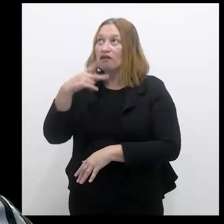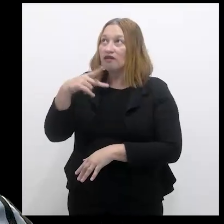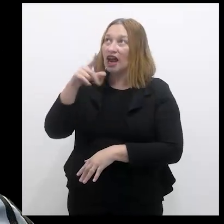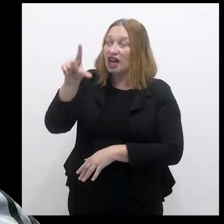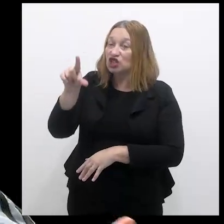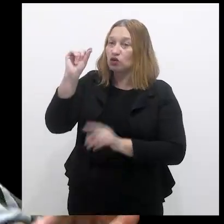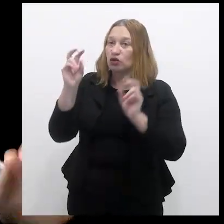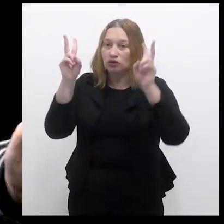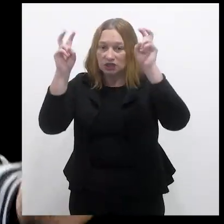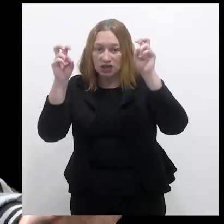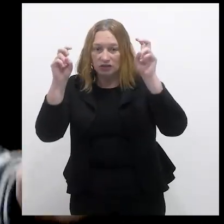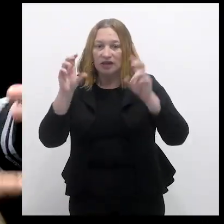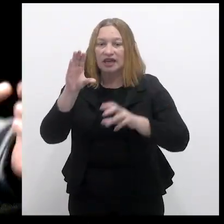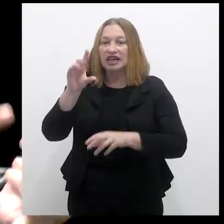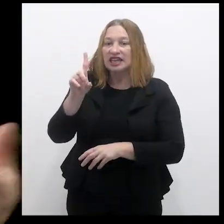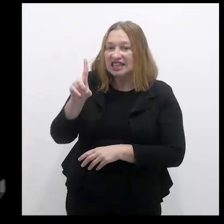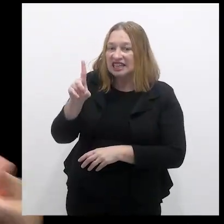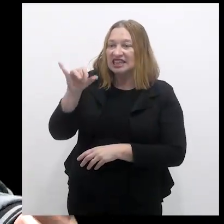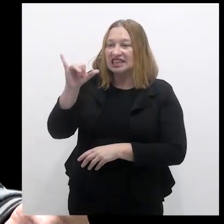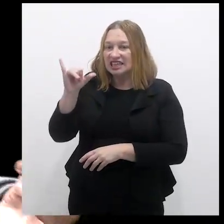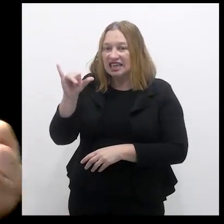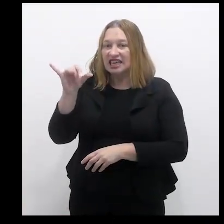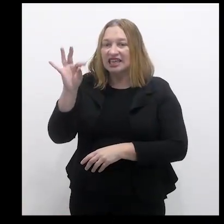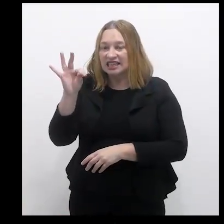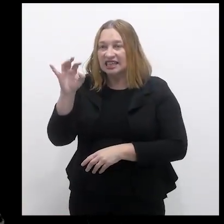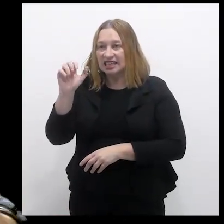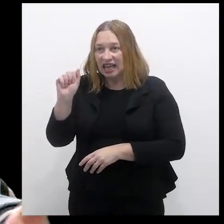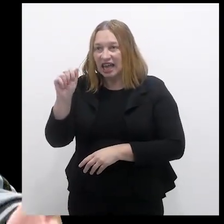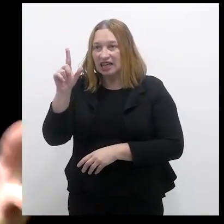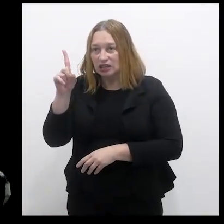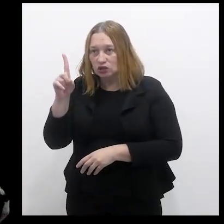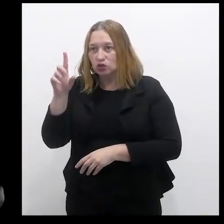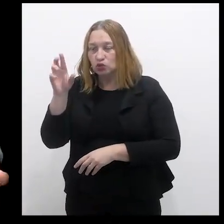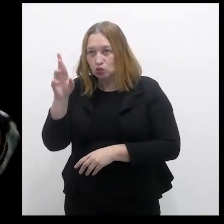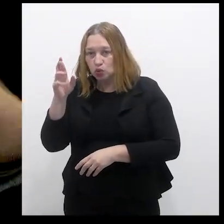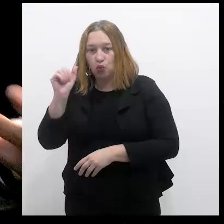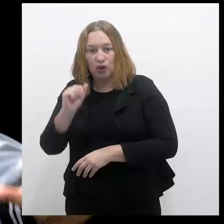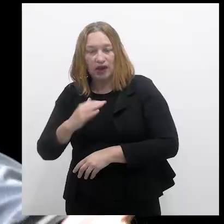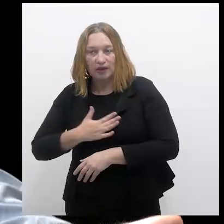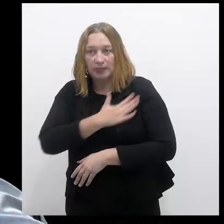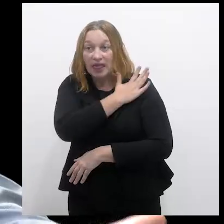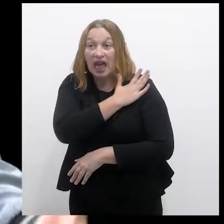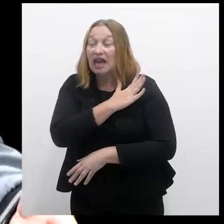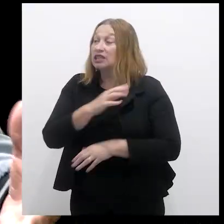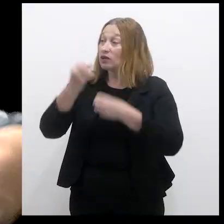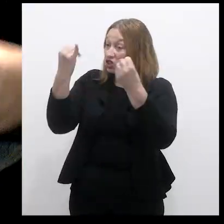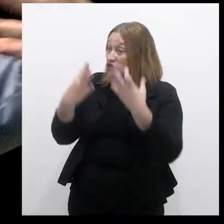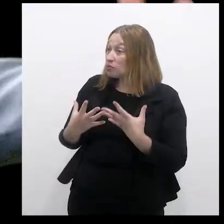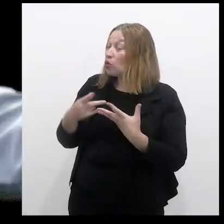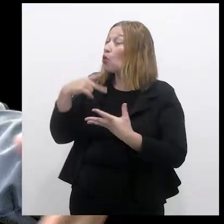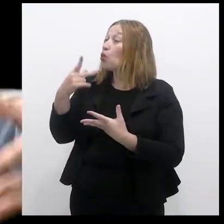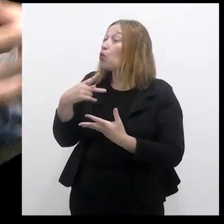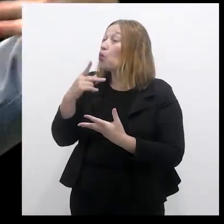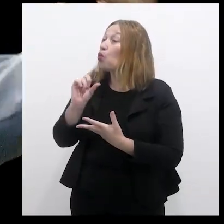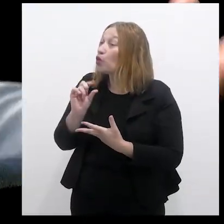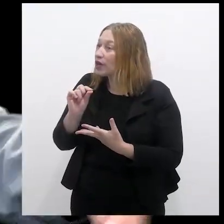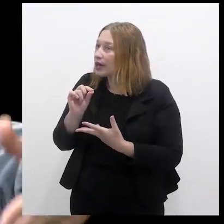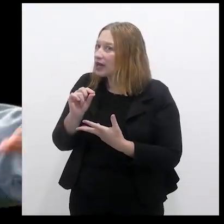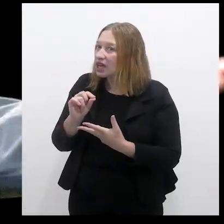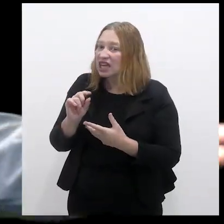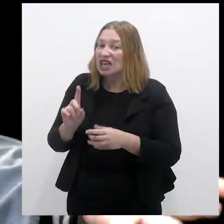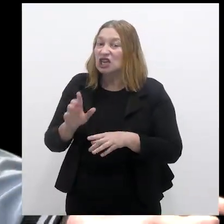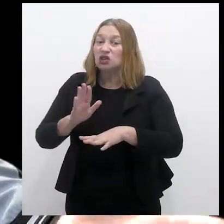ditadura. Falar sobre o momento deles no exílio, como que a música foi impedida de existir, né? E